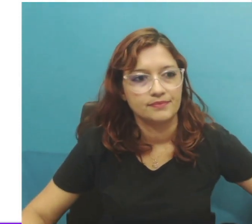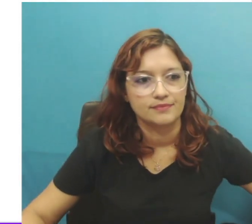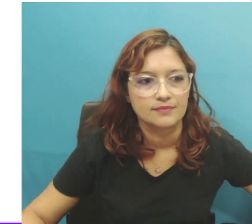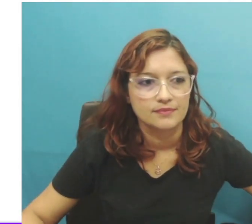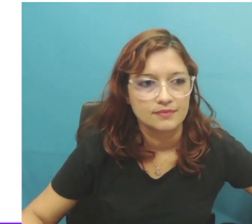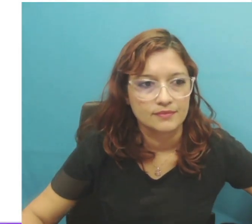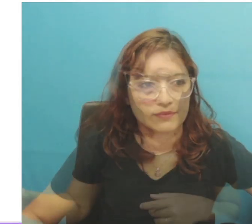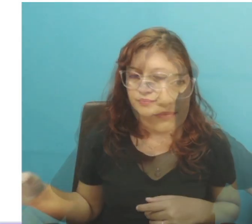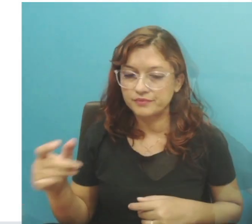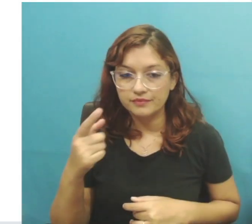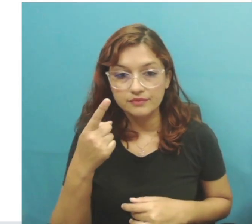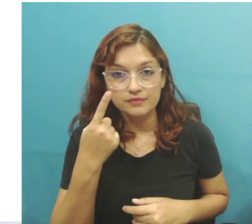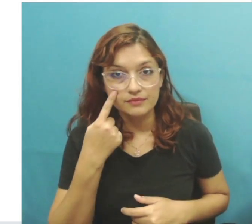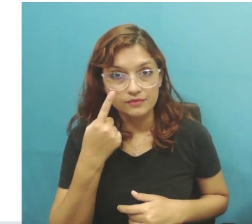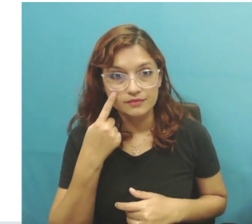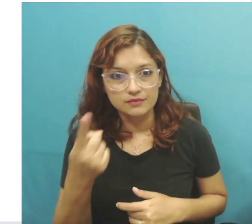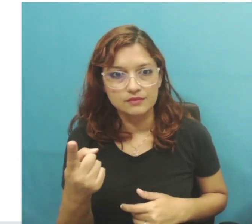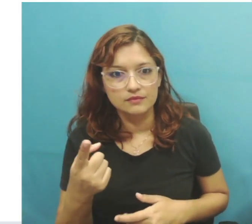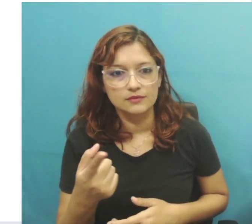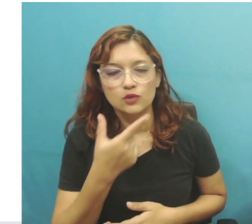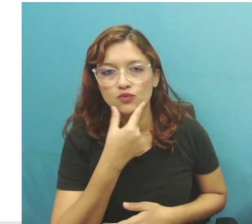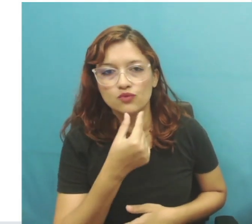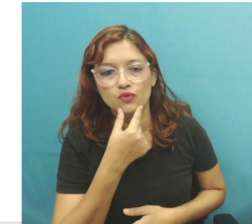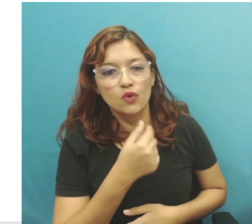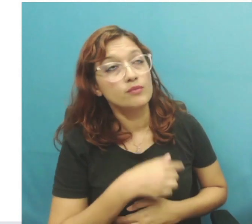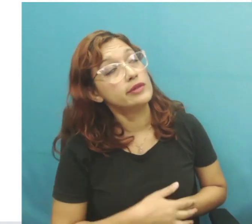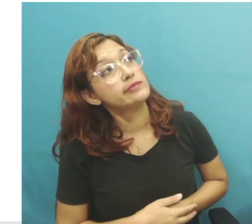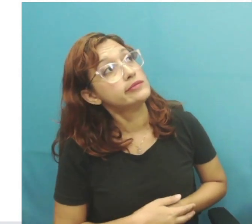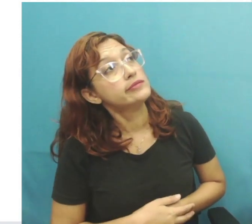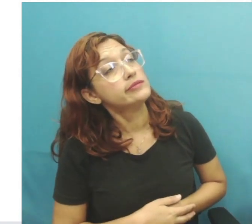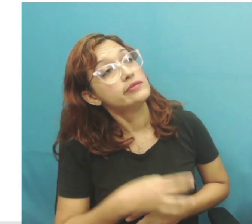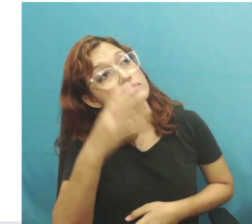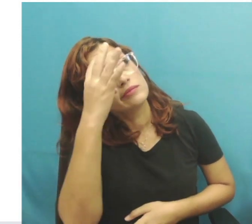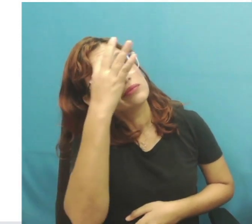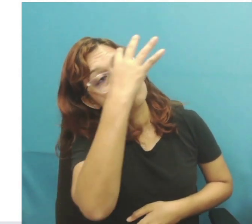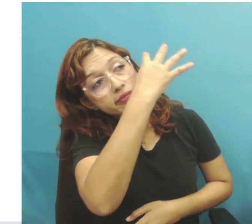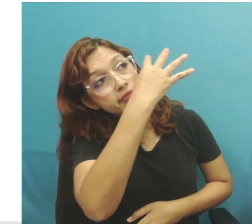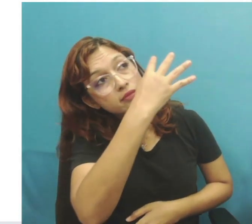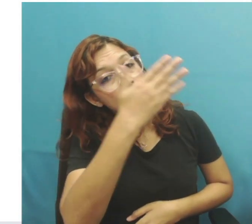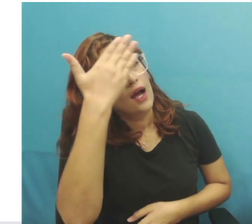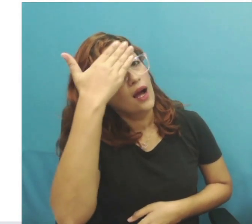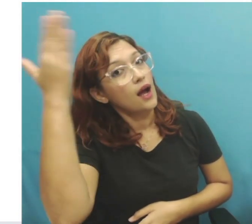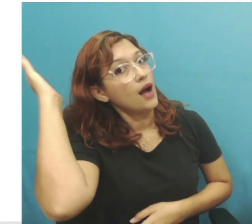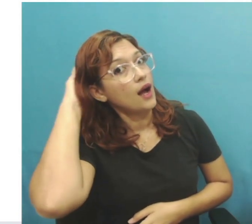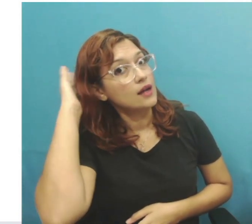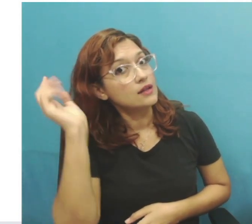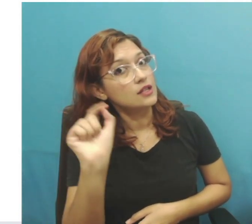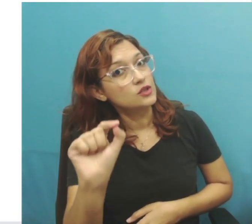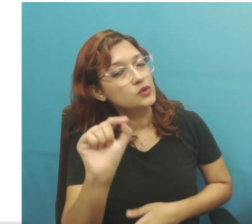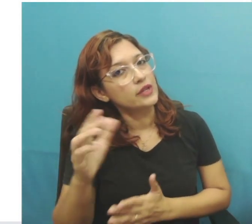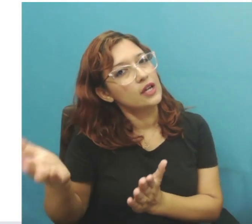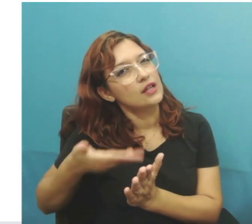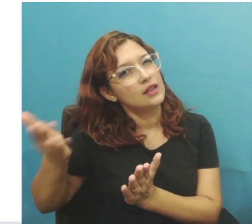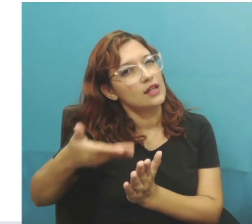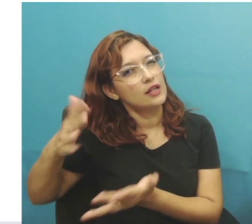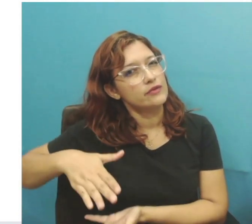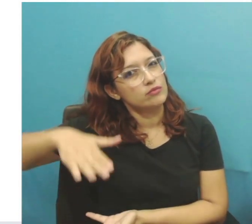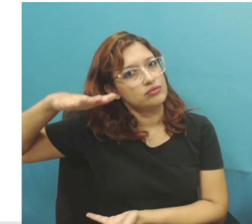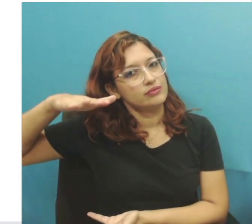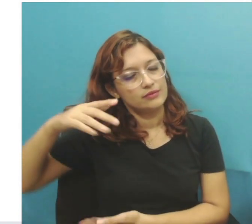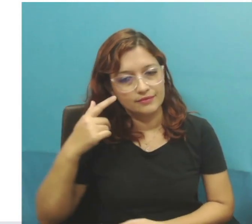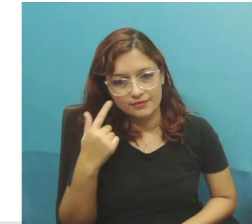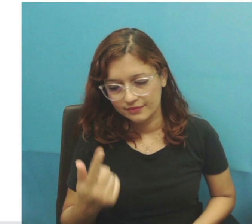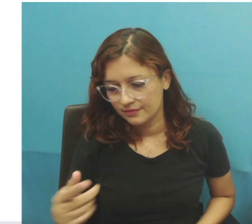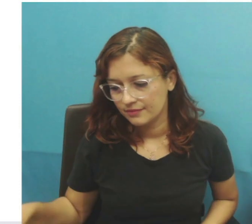Veja a frase. A o menino está lá distraído e atrás